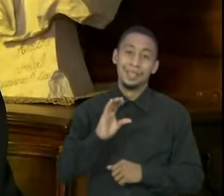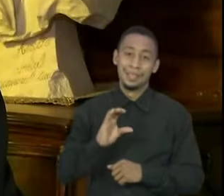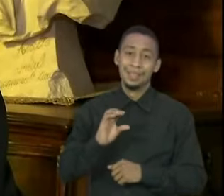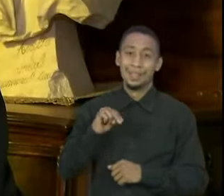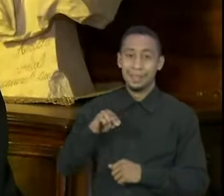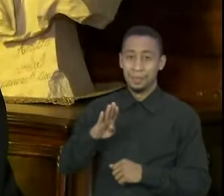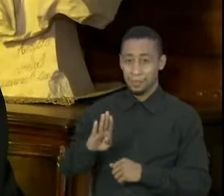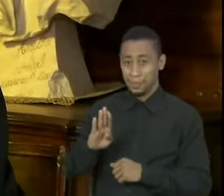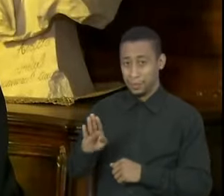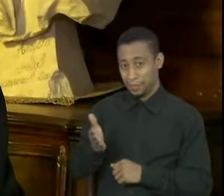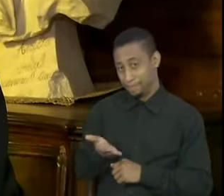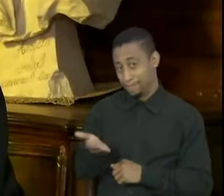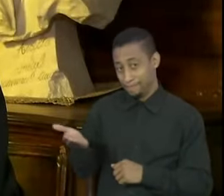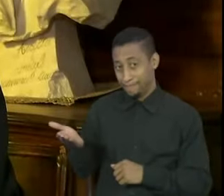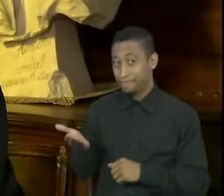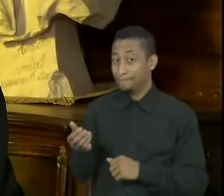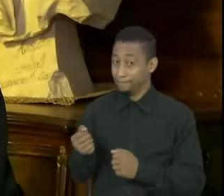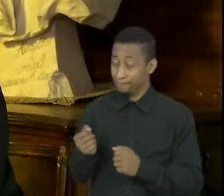bebedices